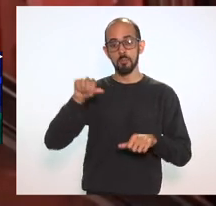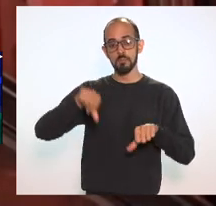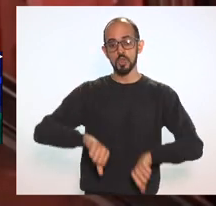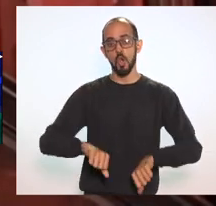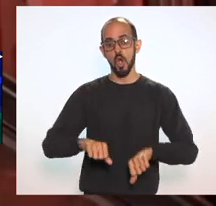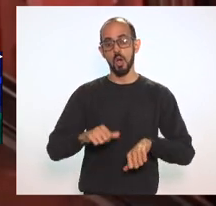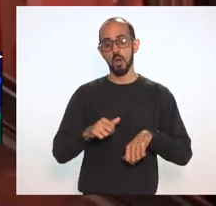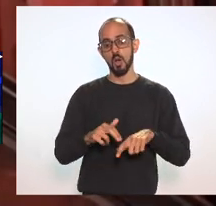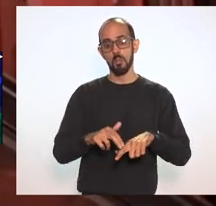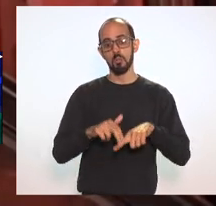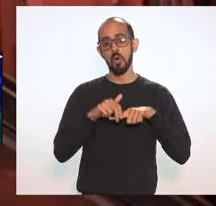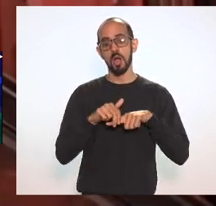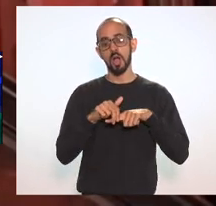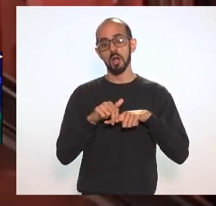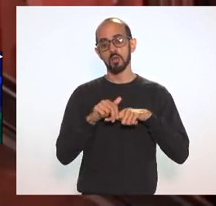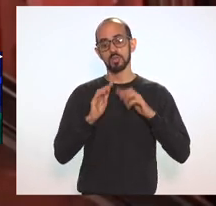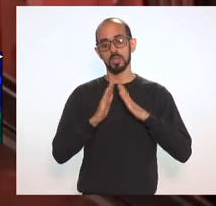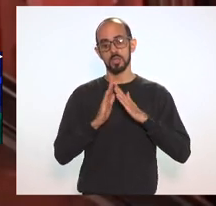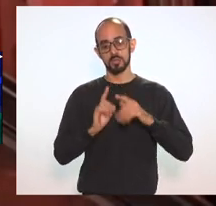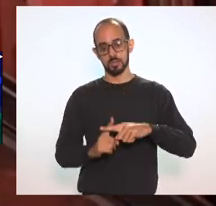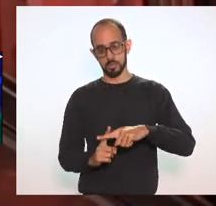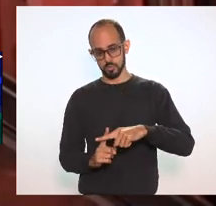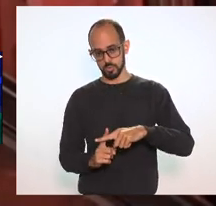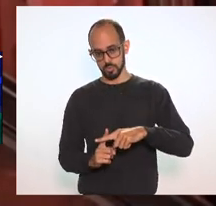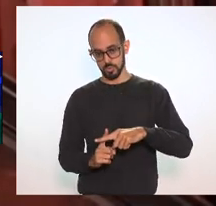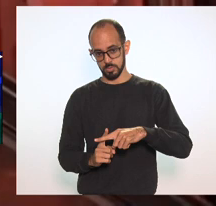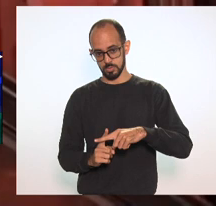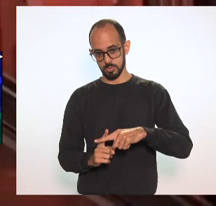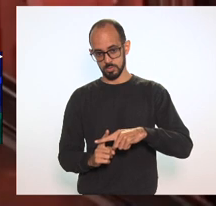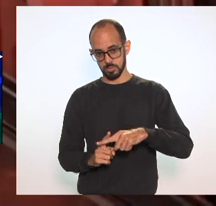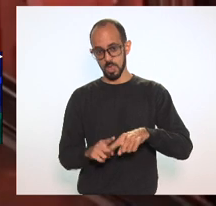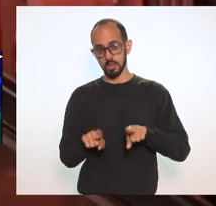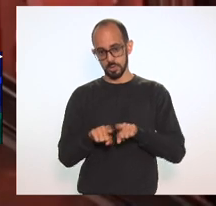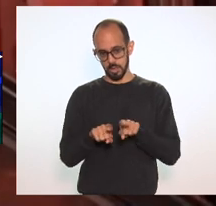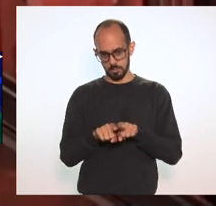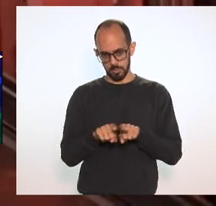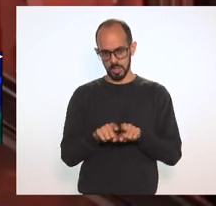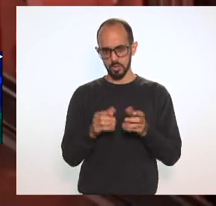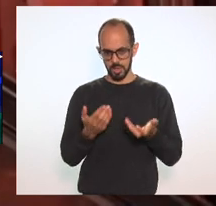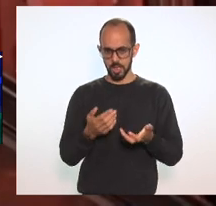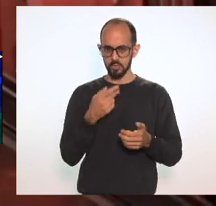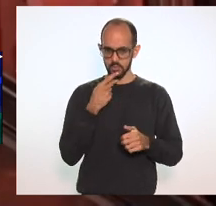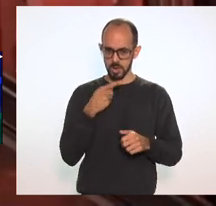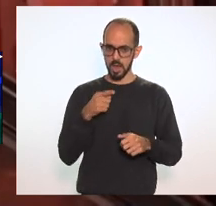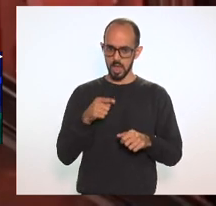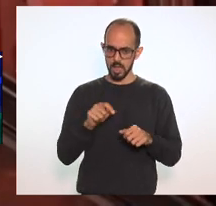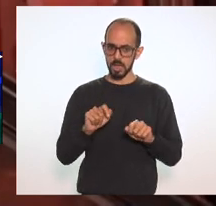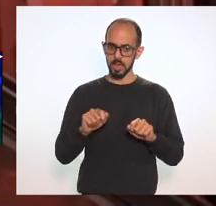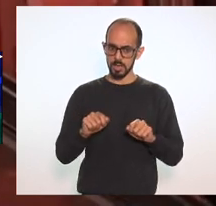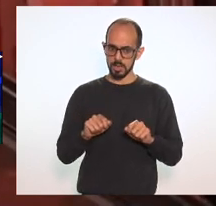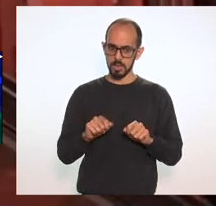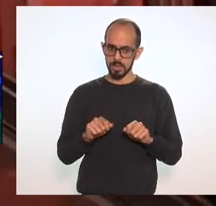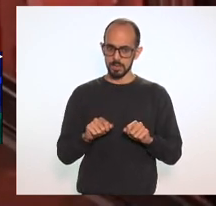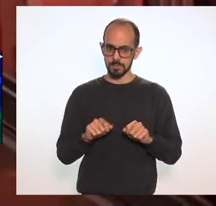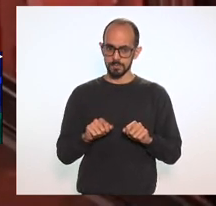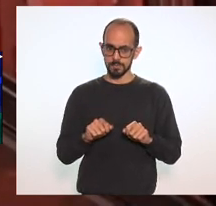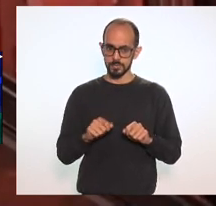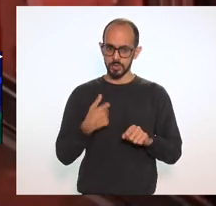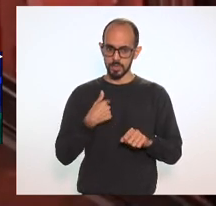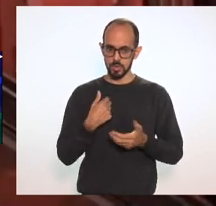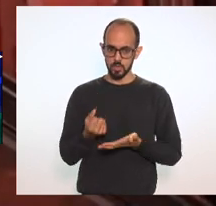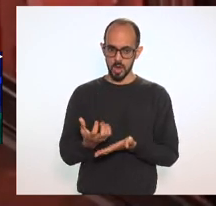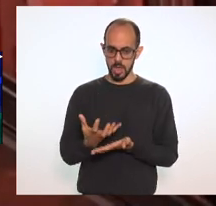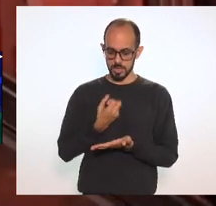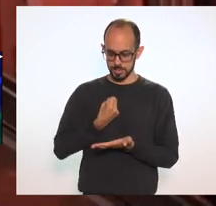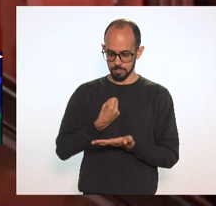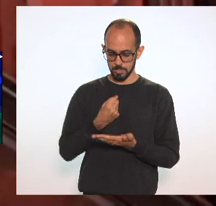religiosas E falando nisso deixou até abrir aqui um parente Acabei de receber aqui um vídeo